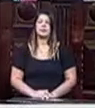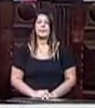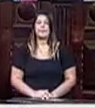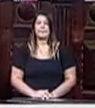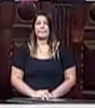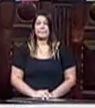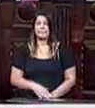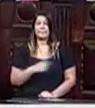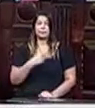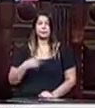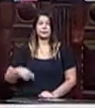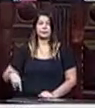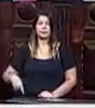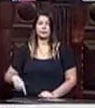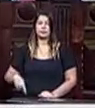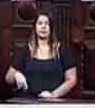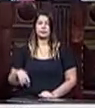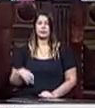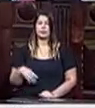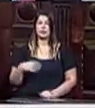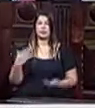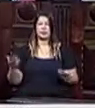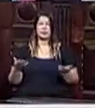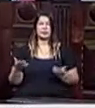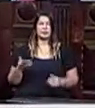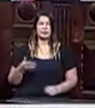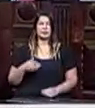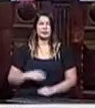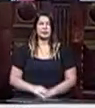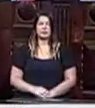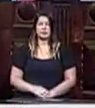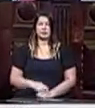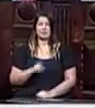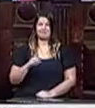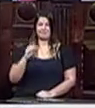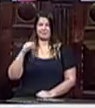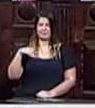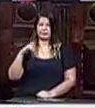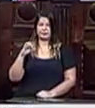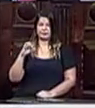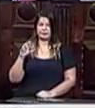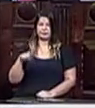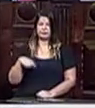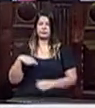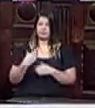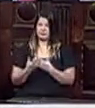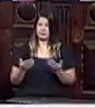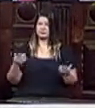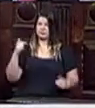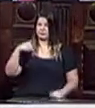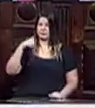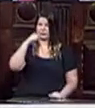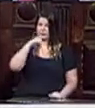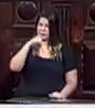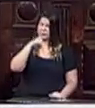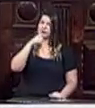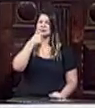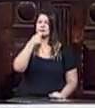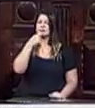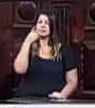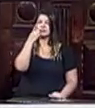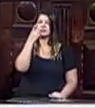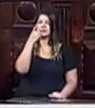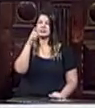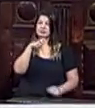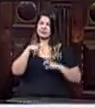Senhor Presidente, os trabalhos desta sessão, nobre deputado André Siciliano, senhoras deputadas presentes,